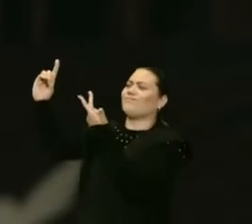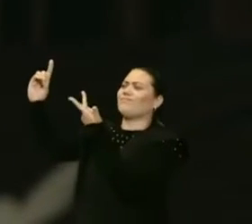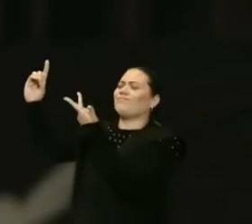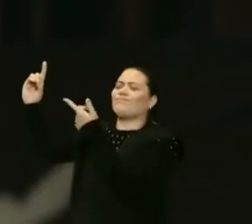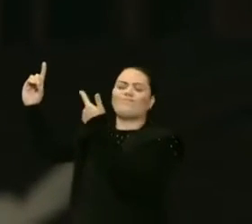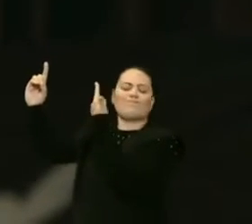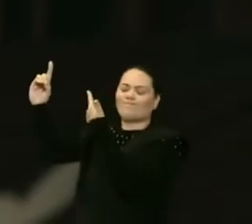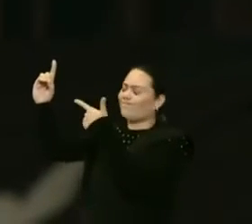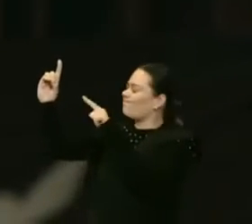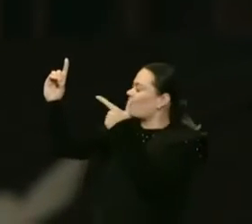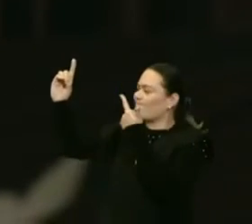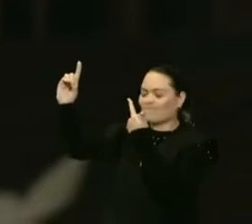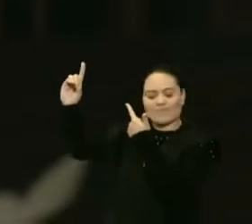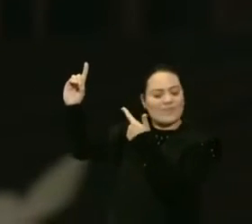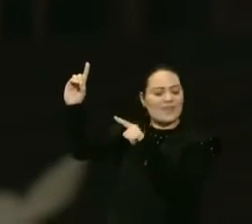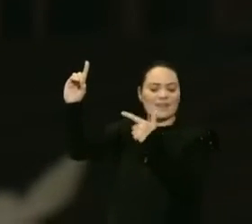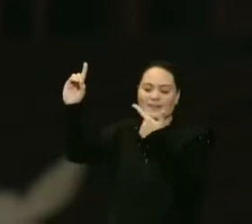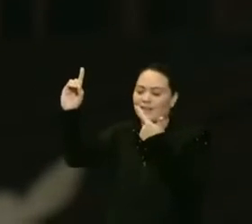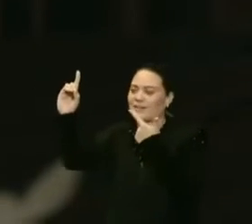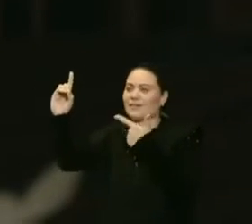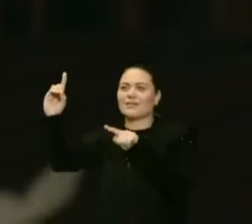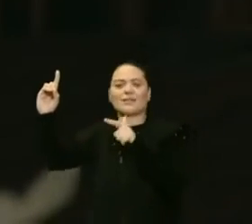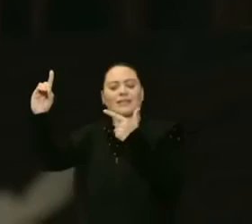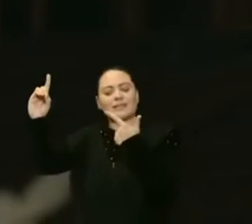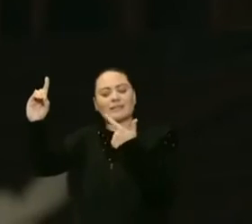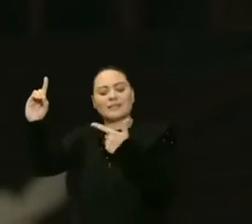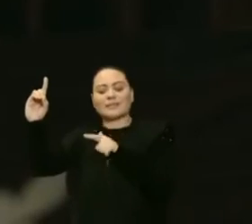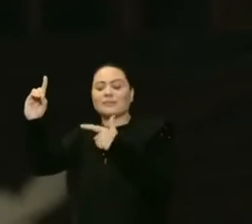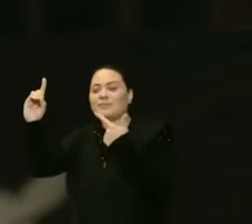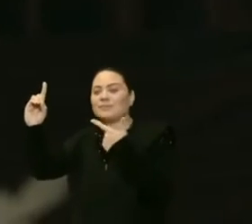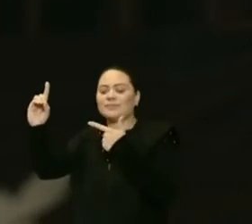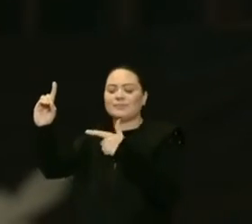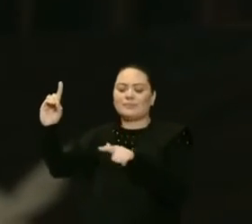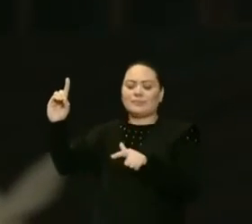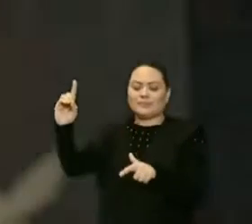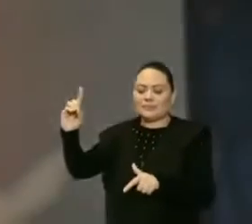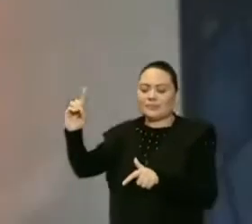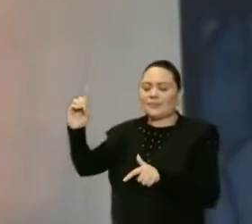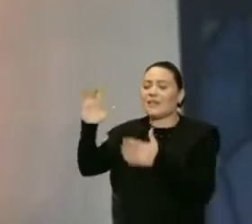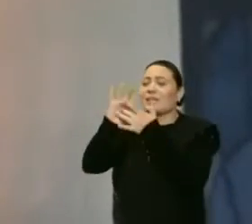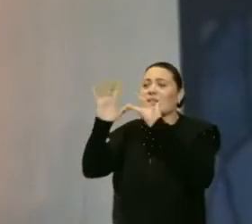não há outro igual a Ti.